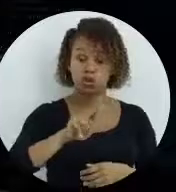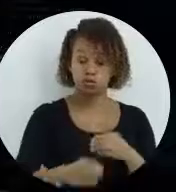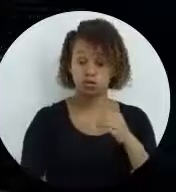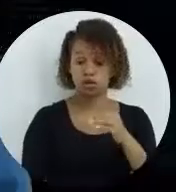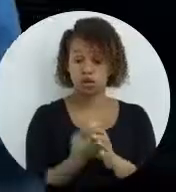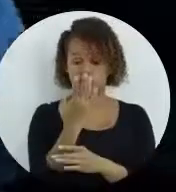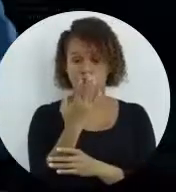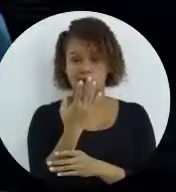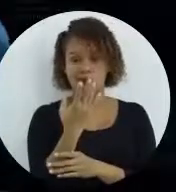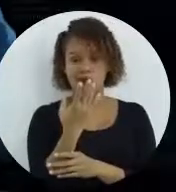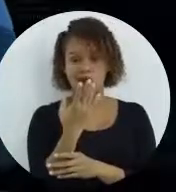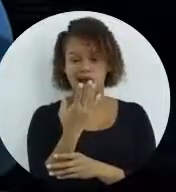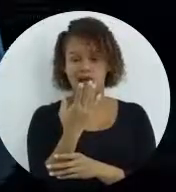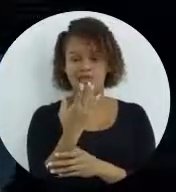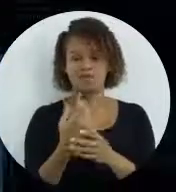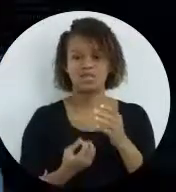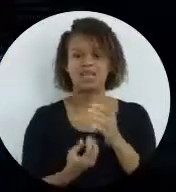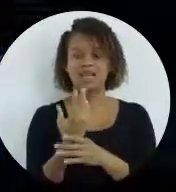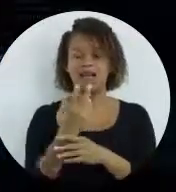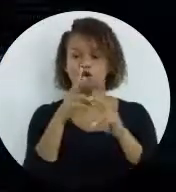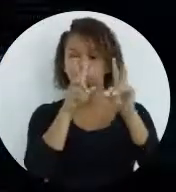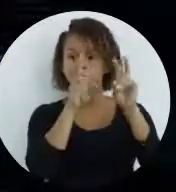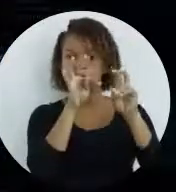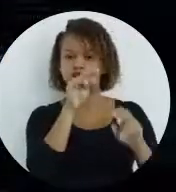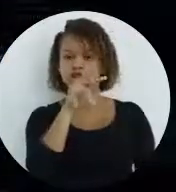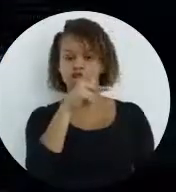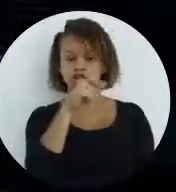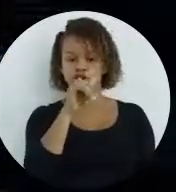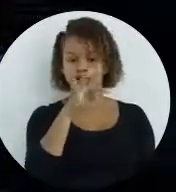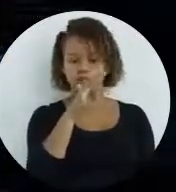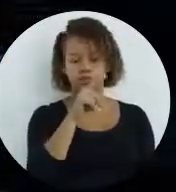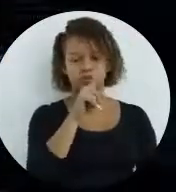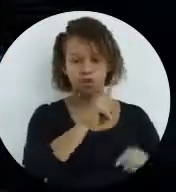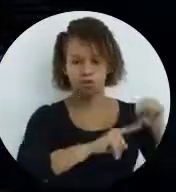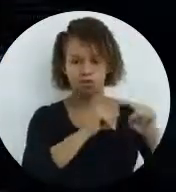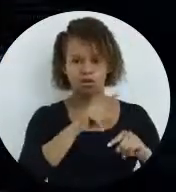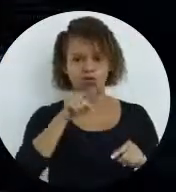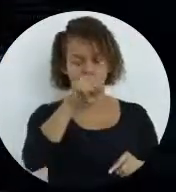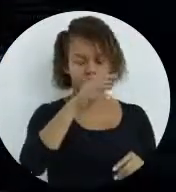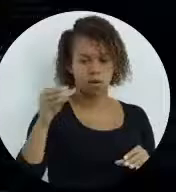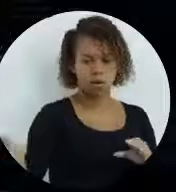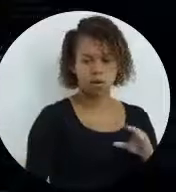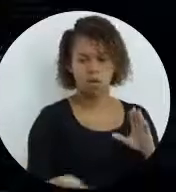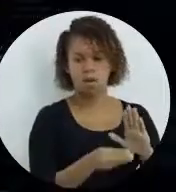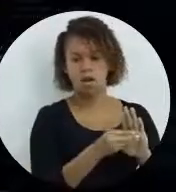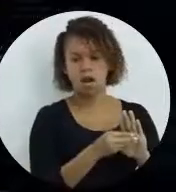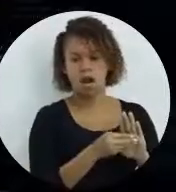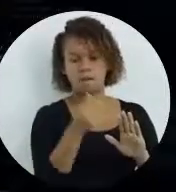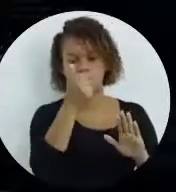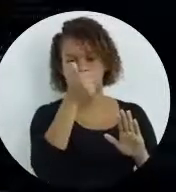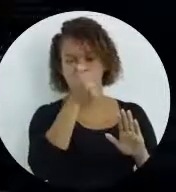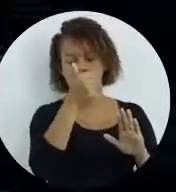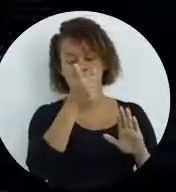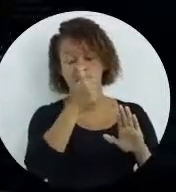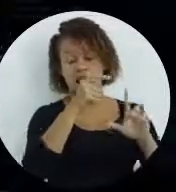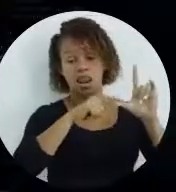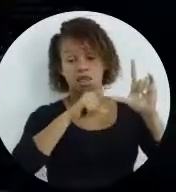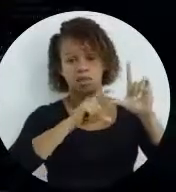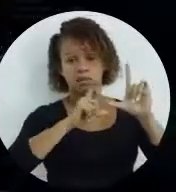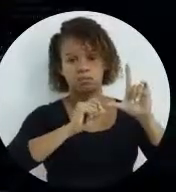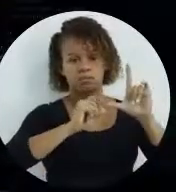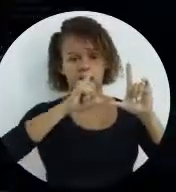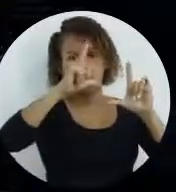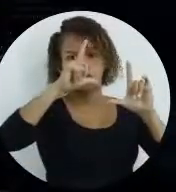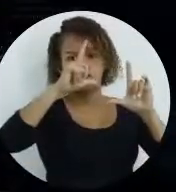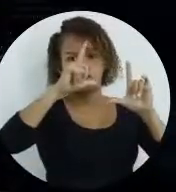um prototype, ou seja, quando você criar um tipo de objeto, você coloca ele com a primeira letra maiúscula.